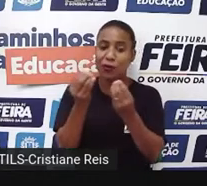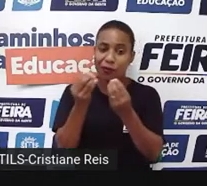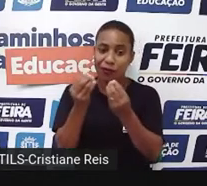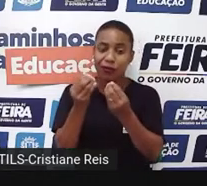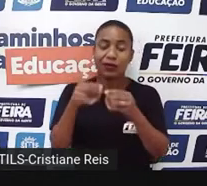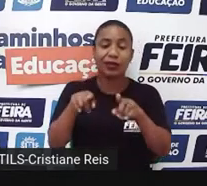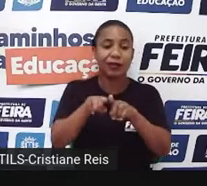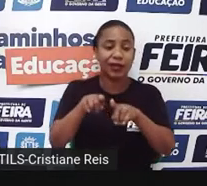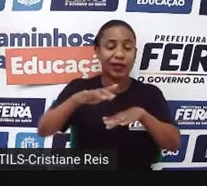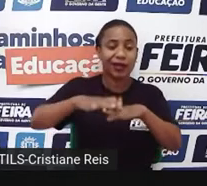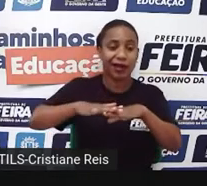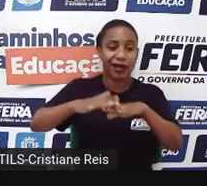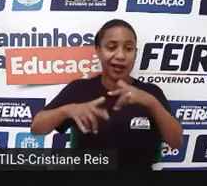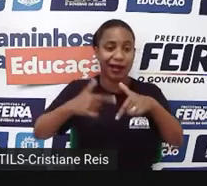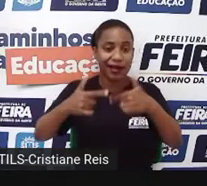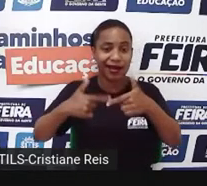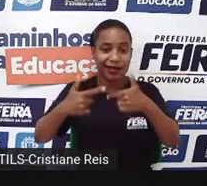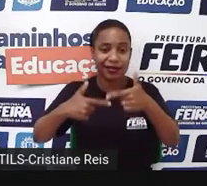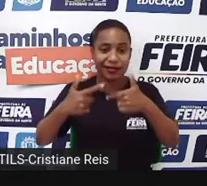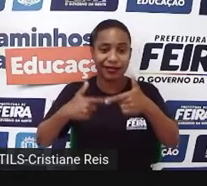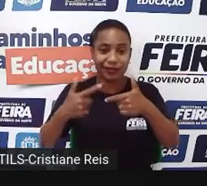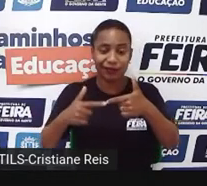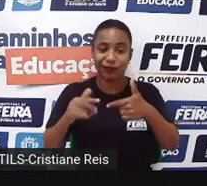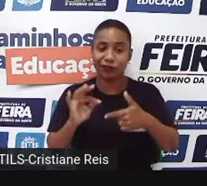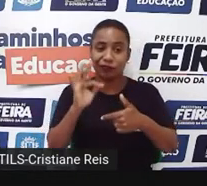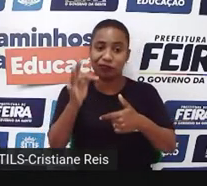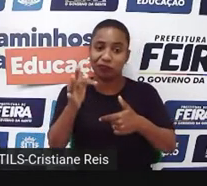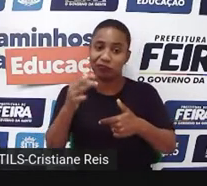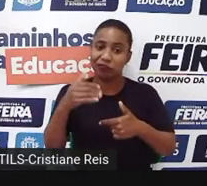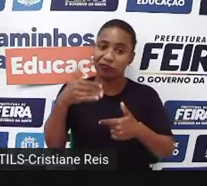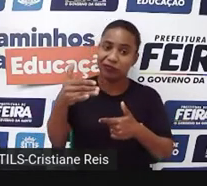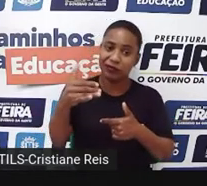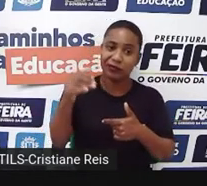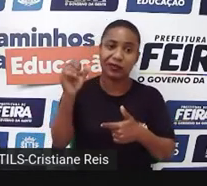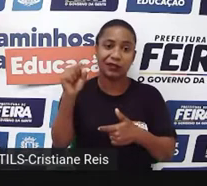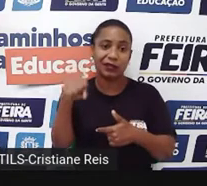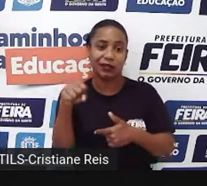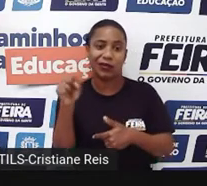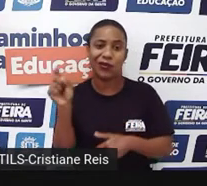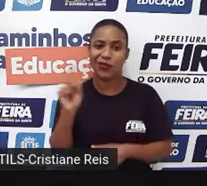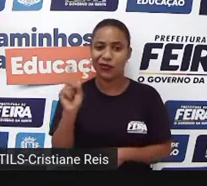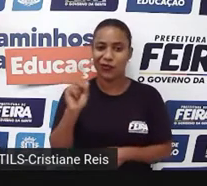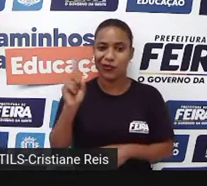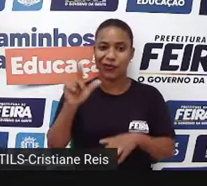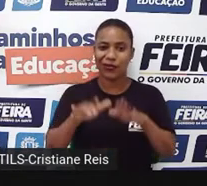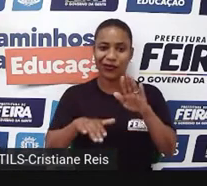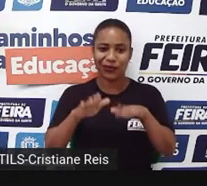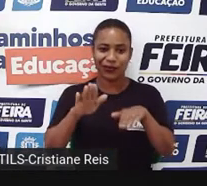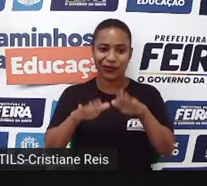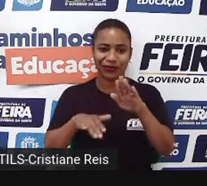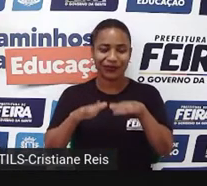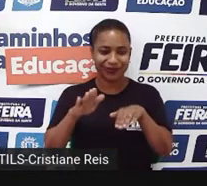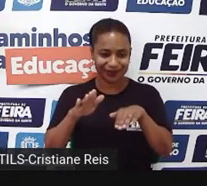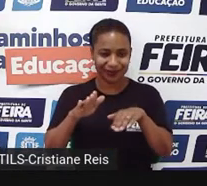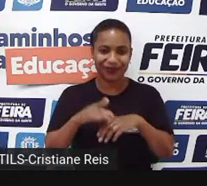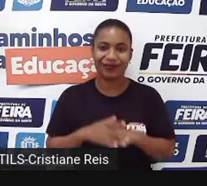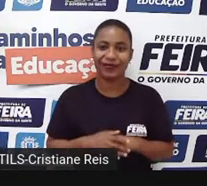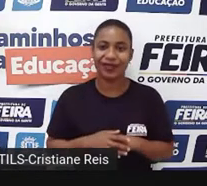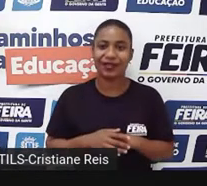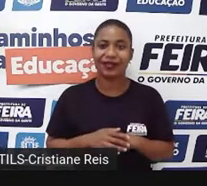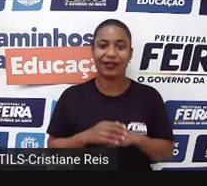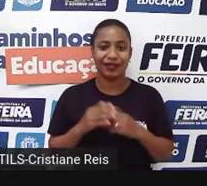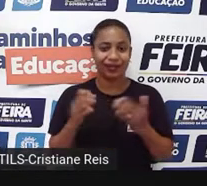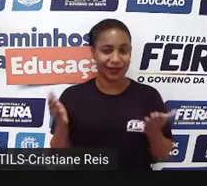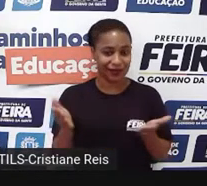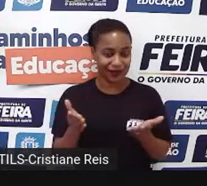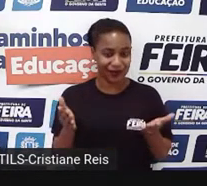que irão ocorrer ou não futuramente. É claro que para isto vamos explorar o simple